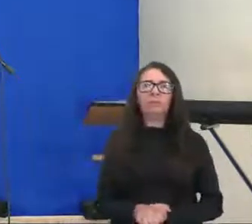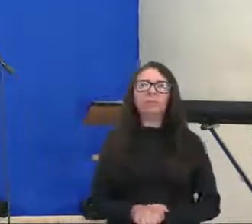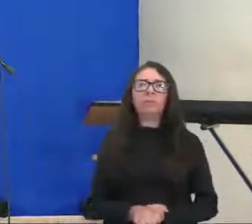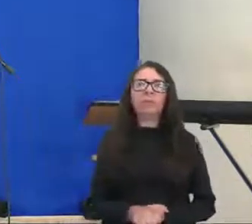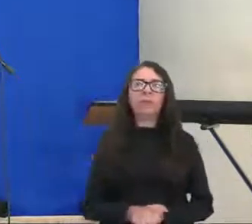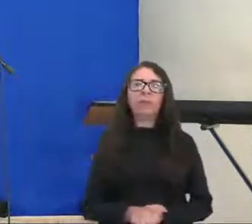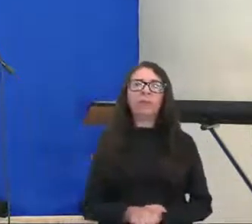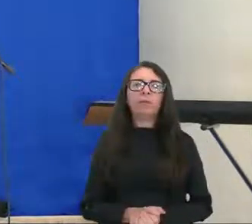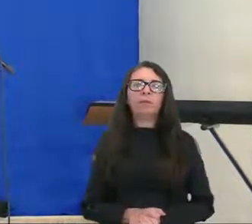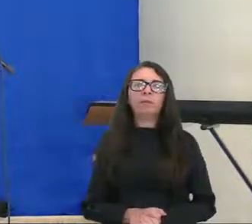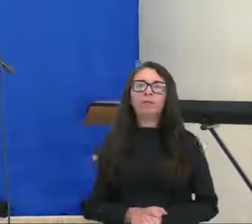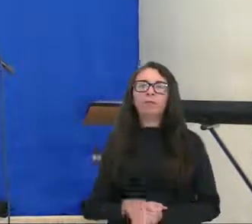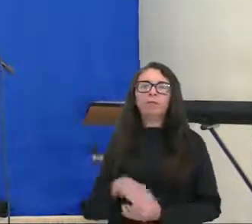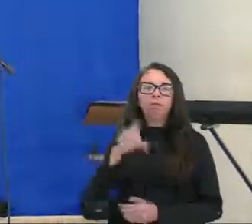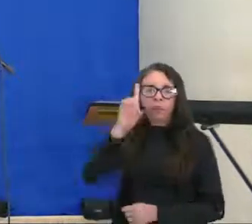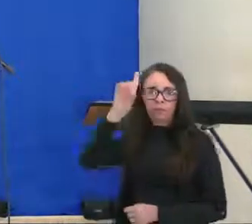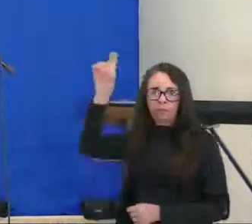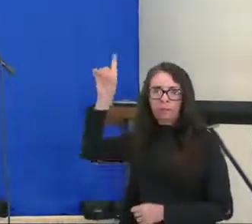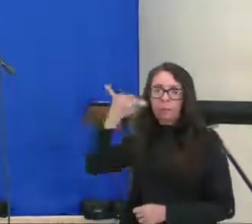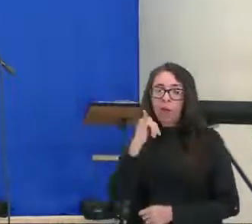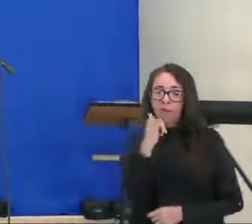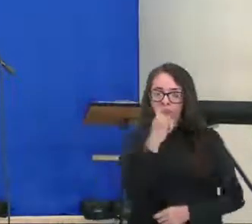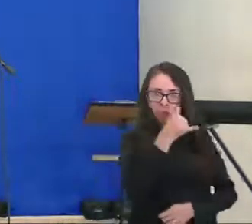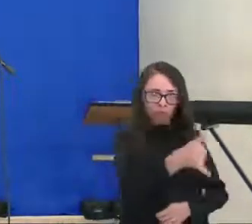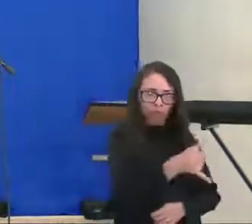Moisés, eu estarei com você.